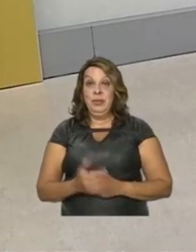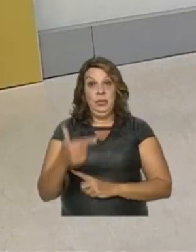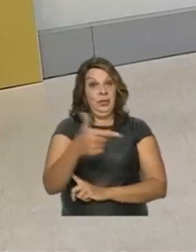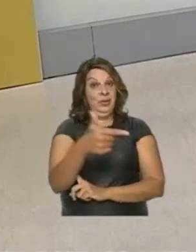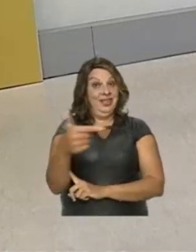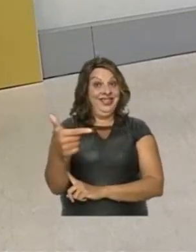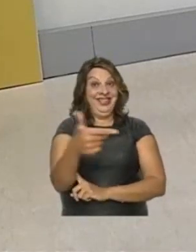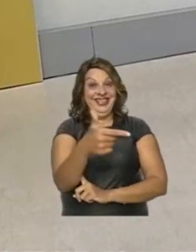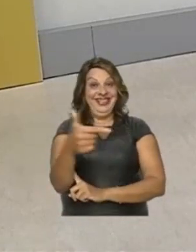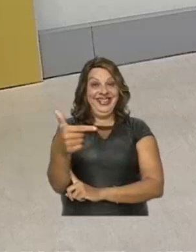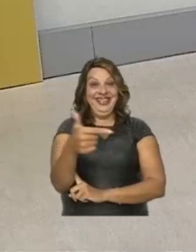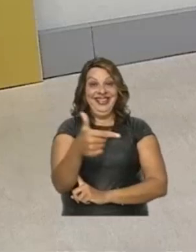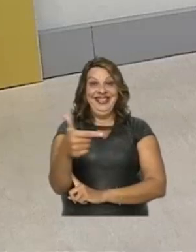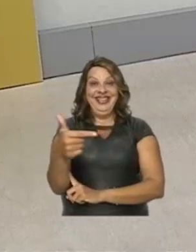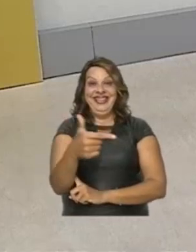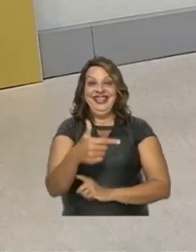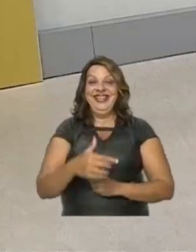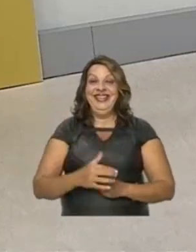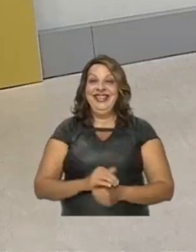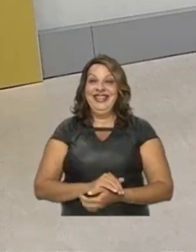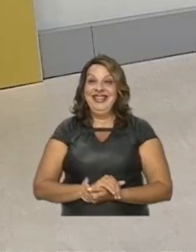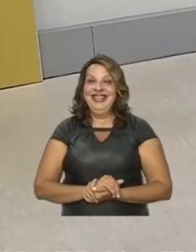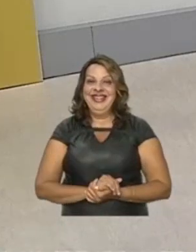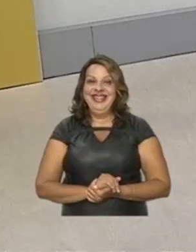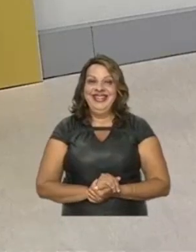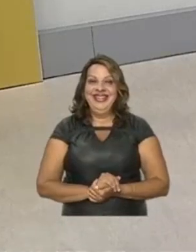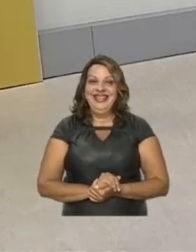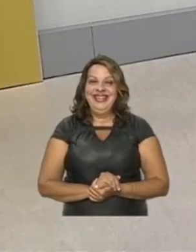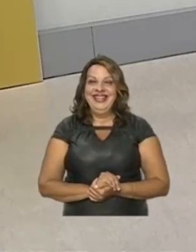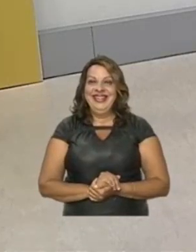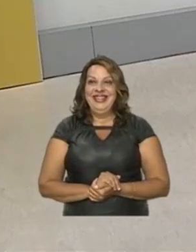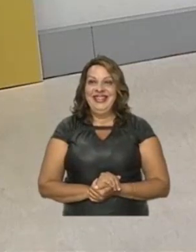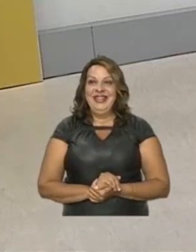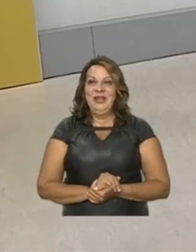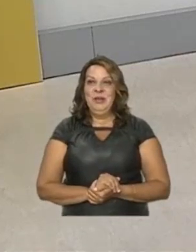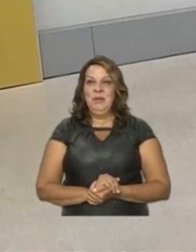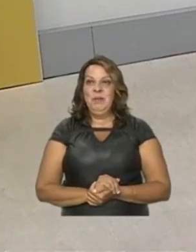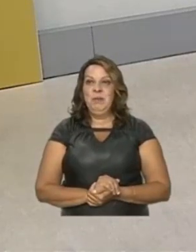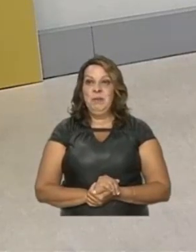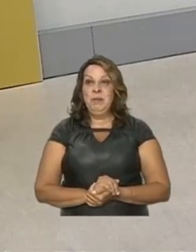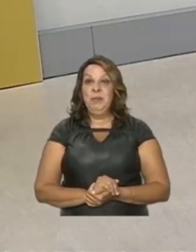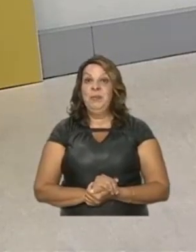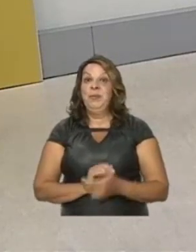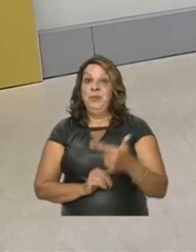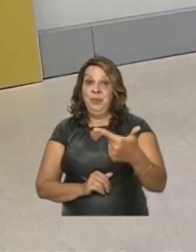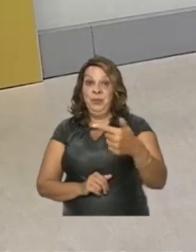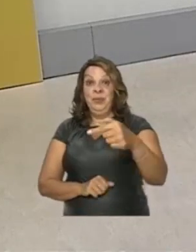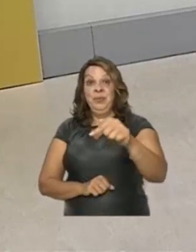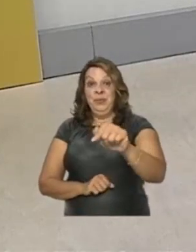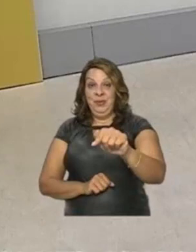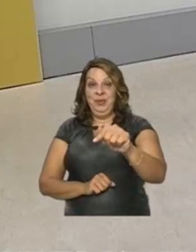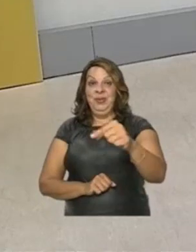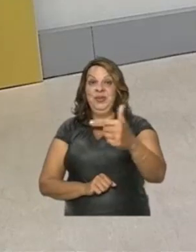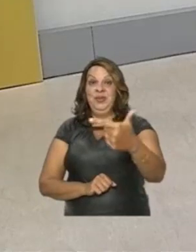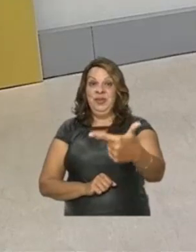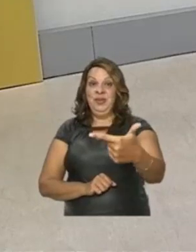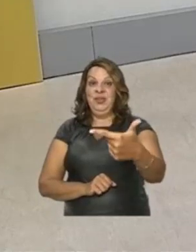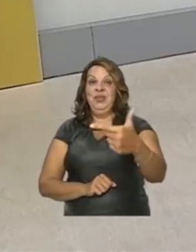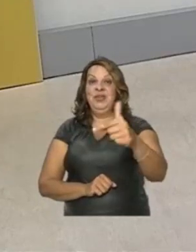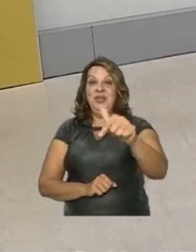25 e 22, 22, 22, 22 já subiu também o número